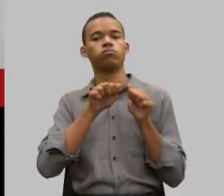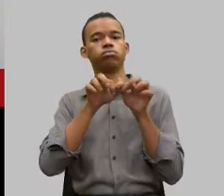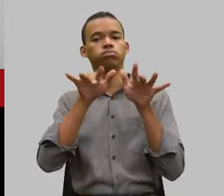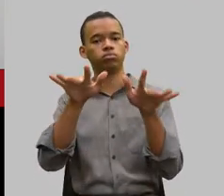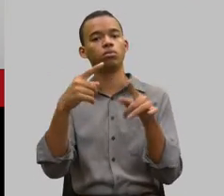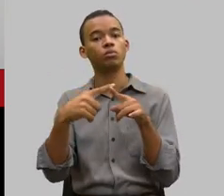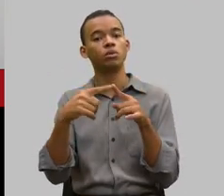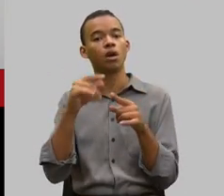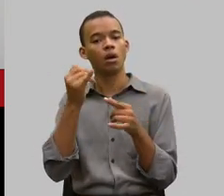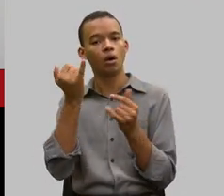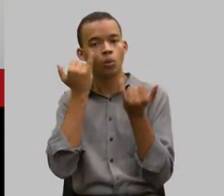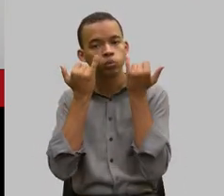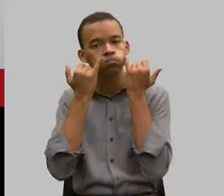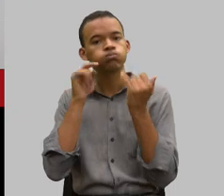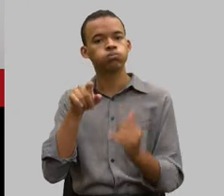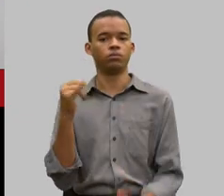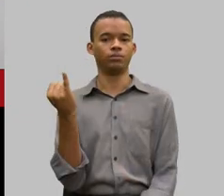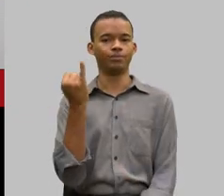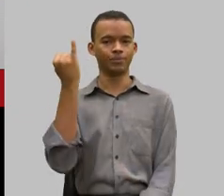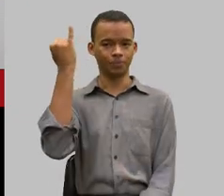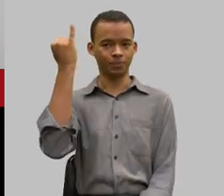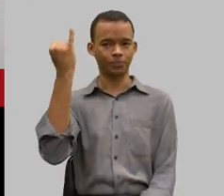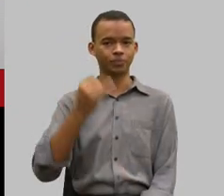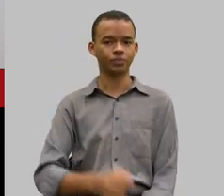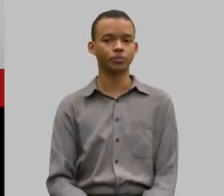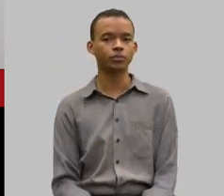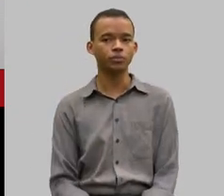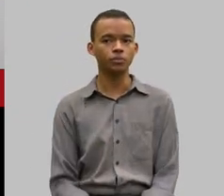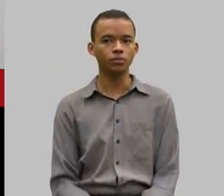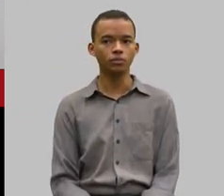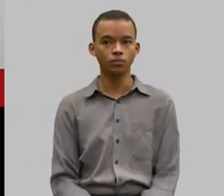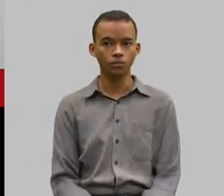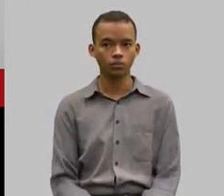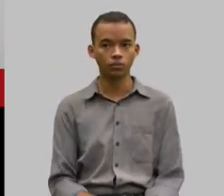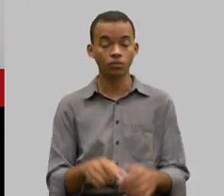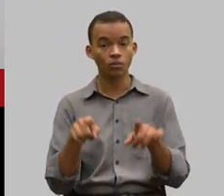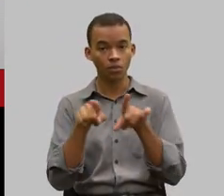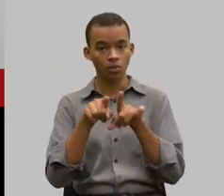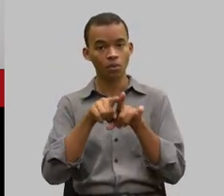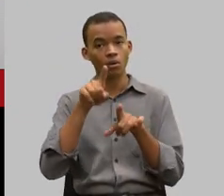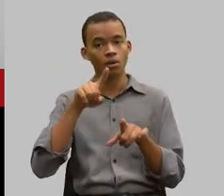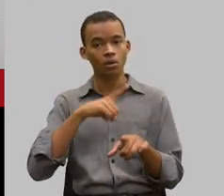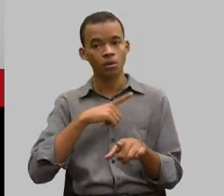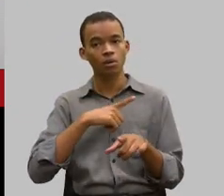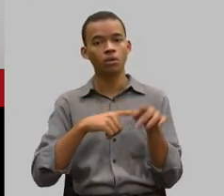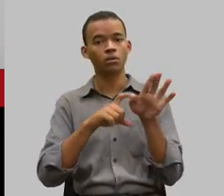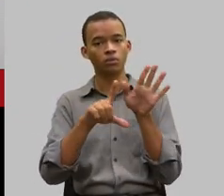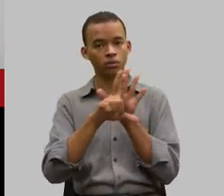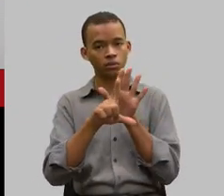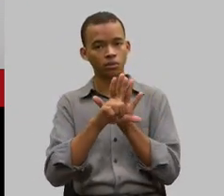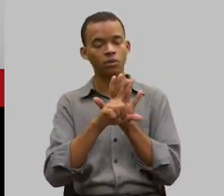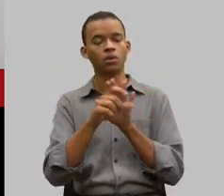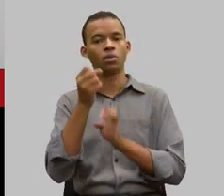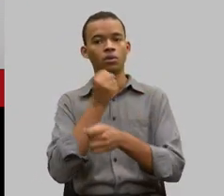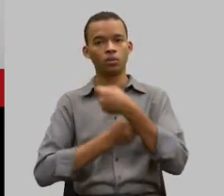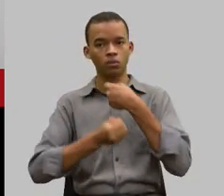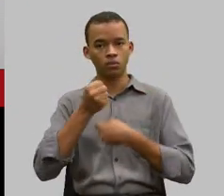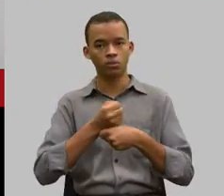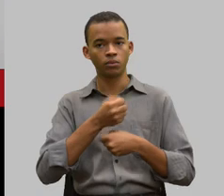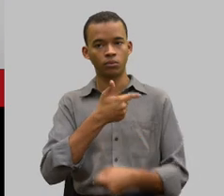então eh a gente uma uma lei de 2016 a gente